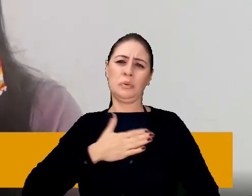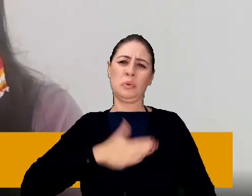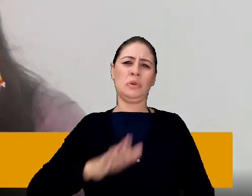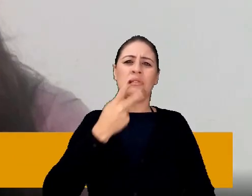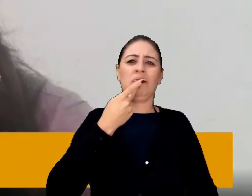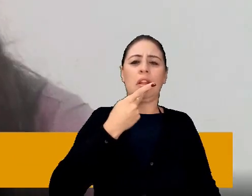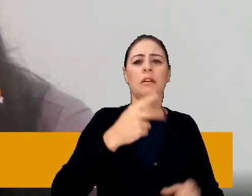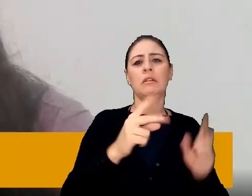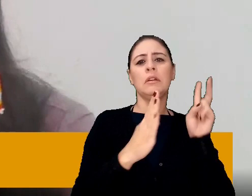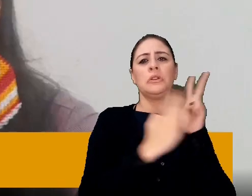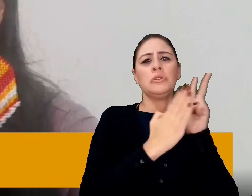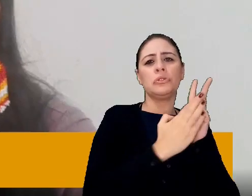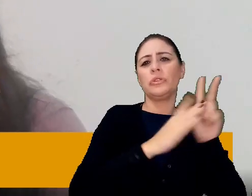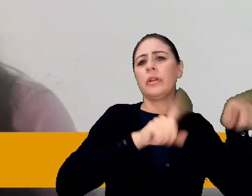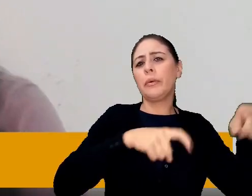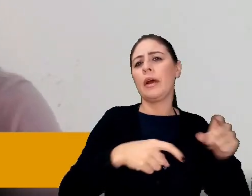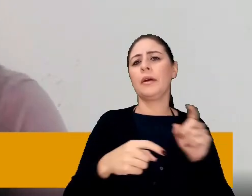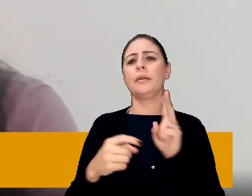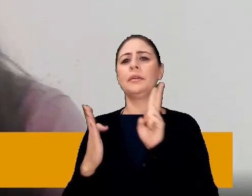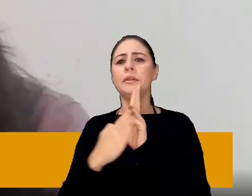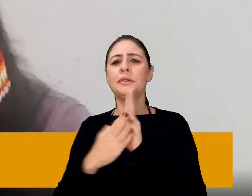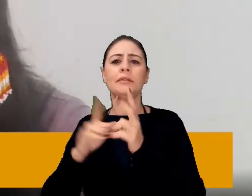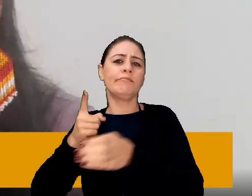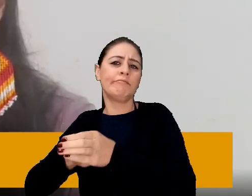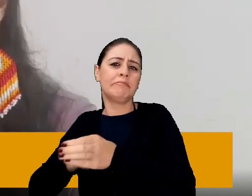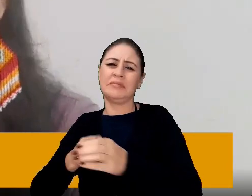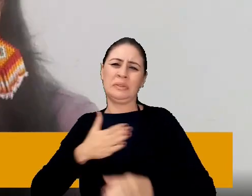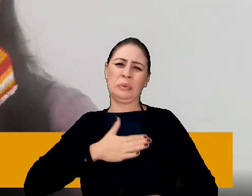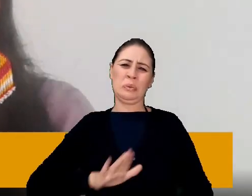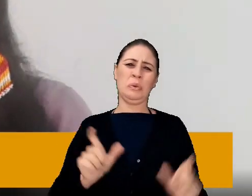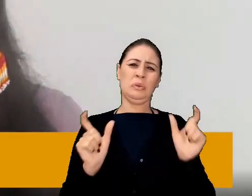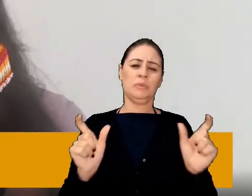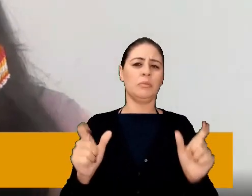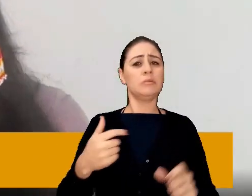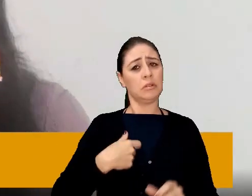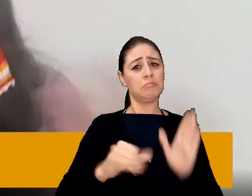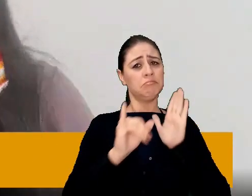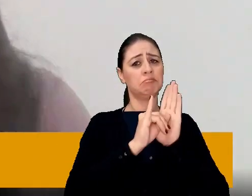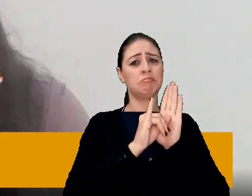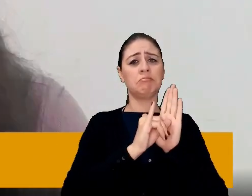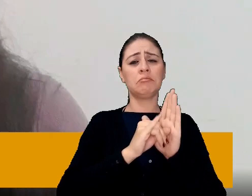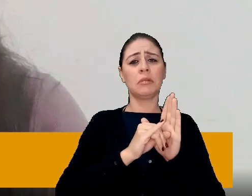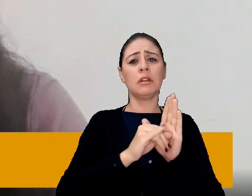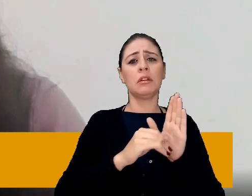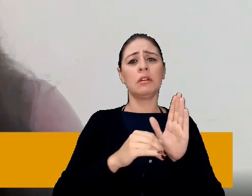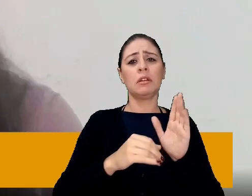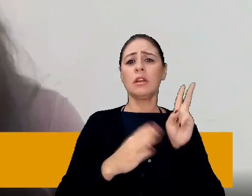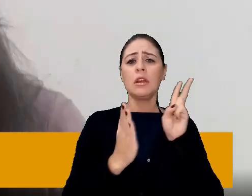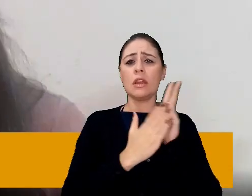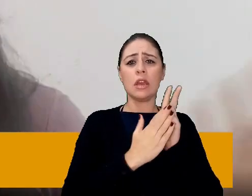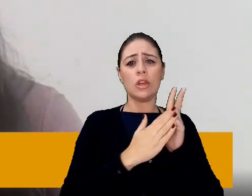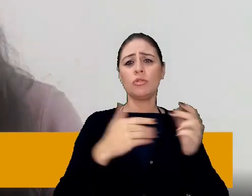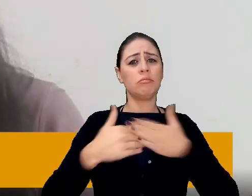termo indígena urbano. Ela mora numa aldeia urbana. É no contexto urbano, mas eu sou uma indígena, eu não sou urbano,